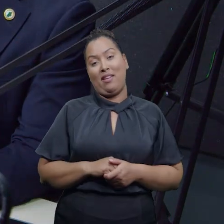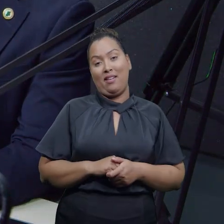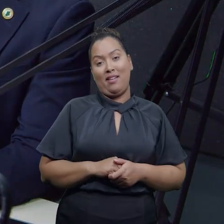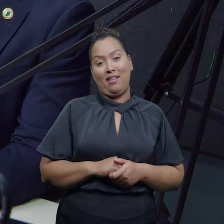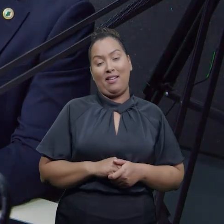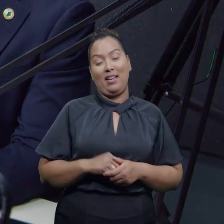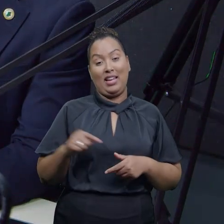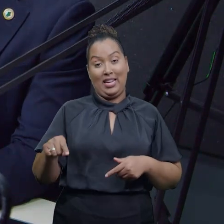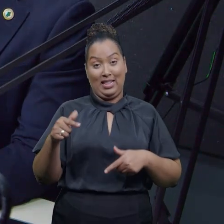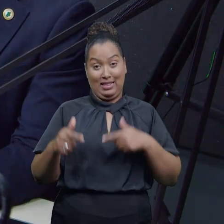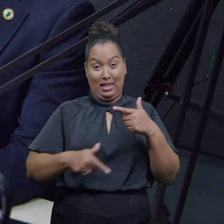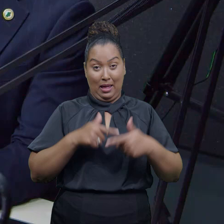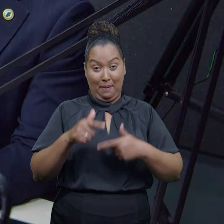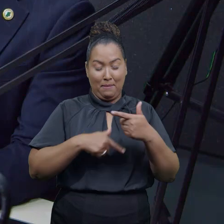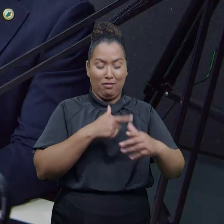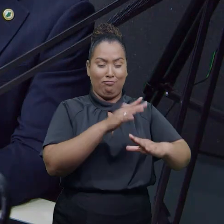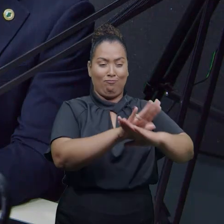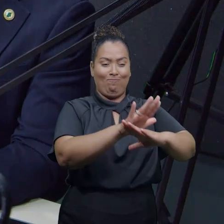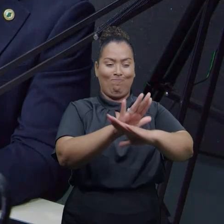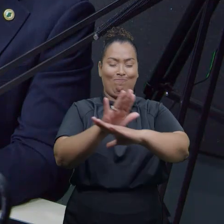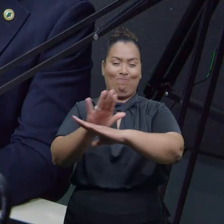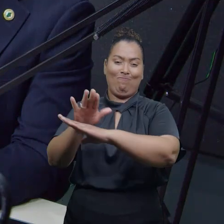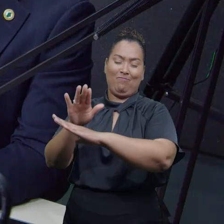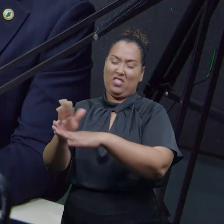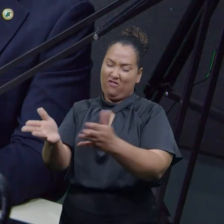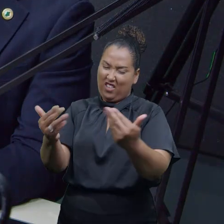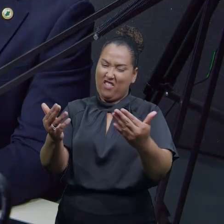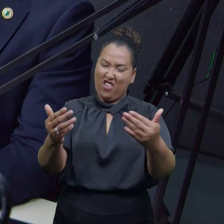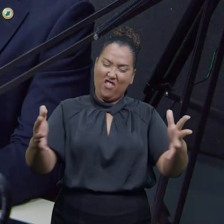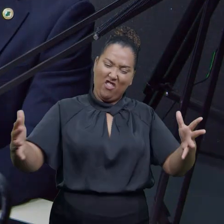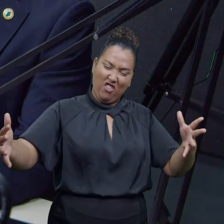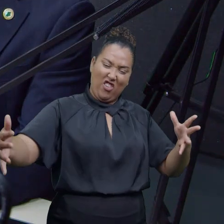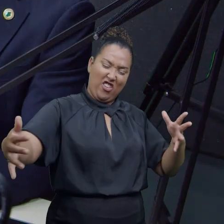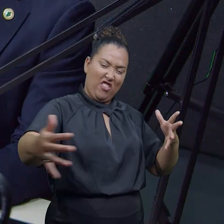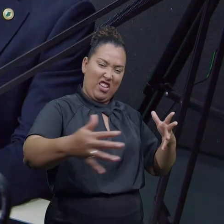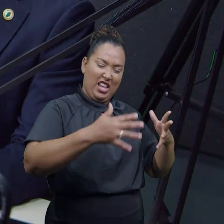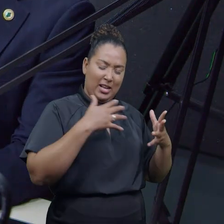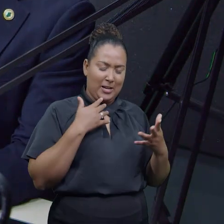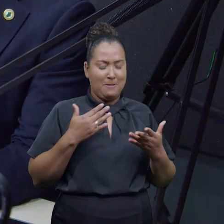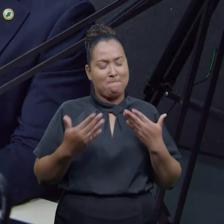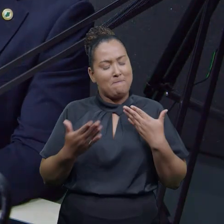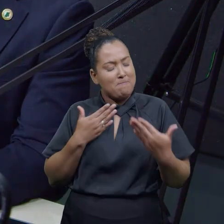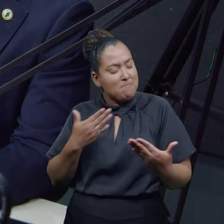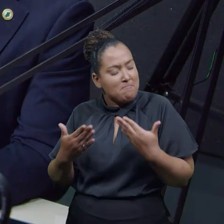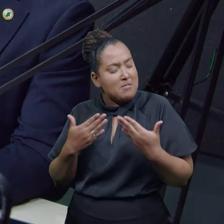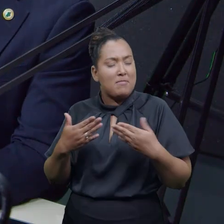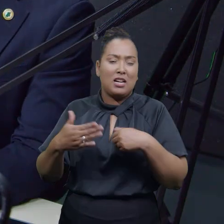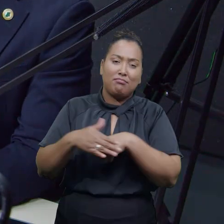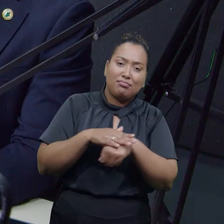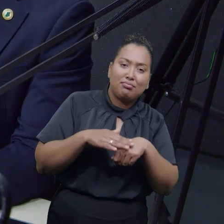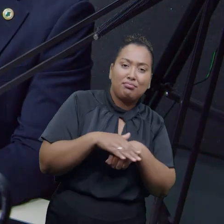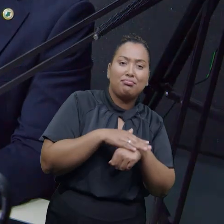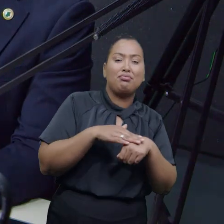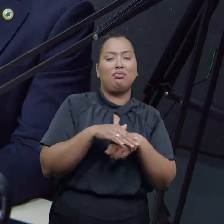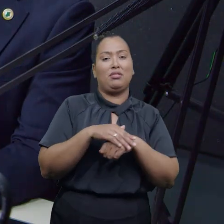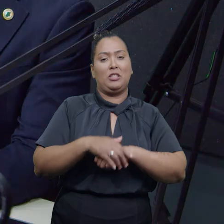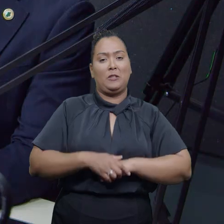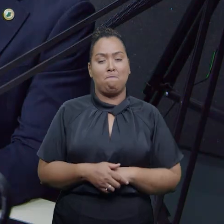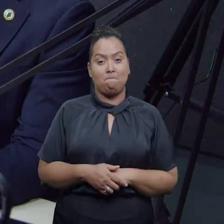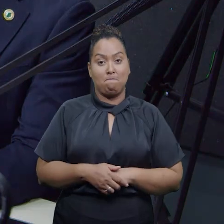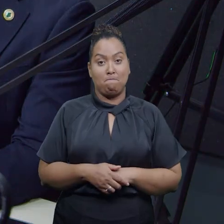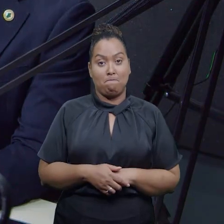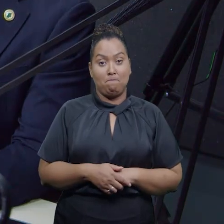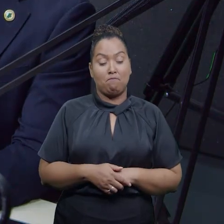mas um trabalho que você traz ali até o servidor para junto, né? Para ser também ouvido